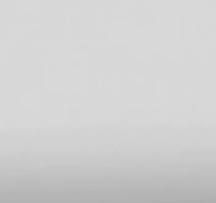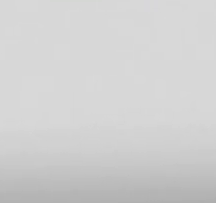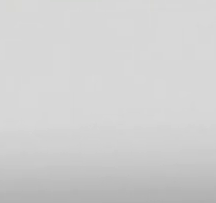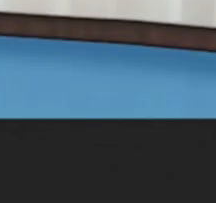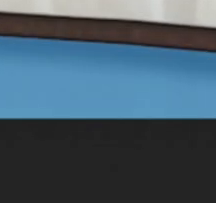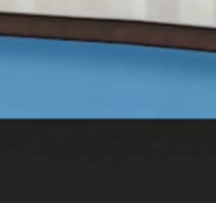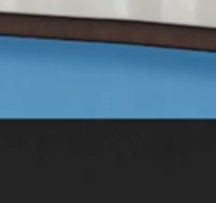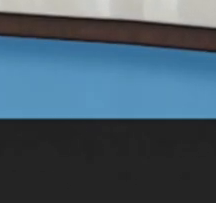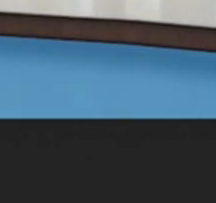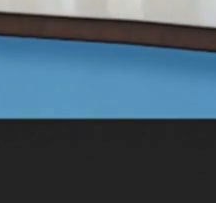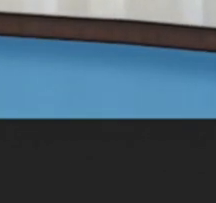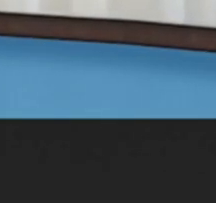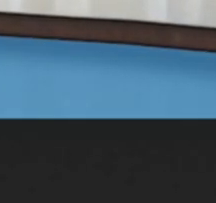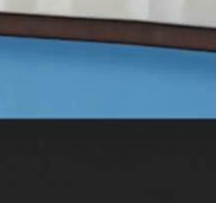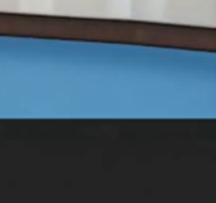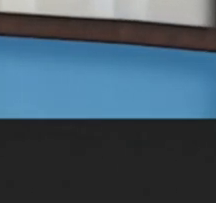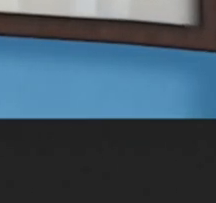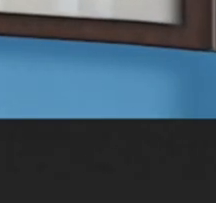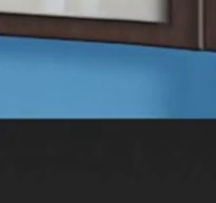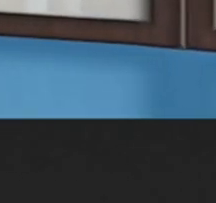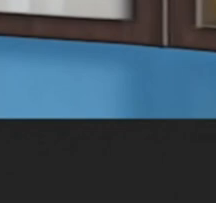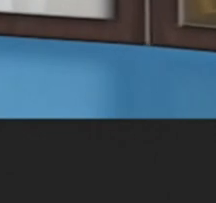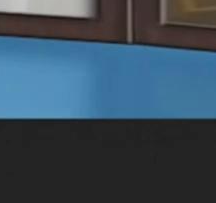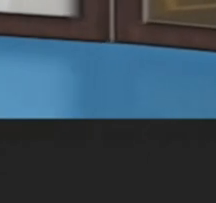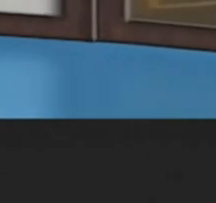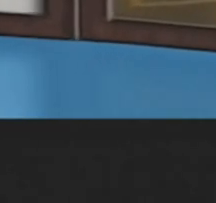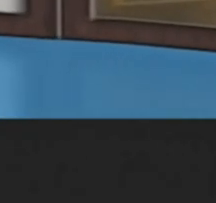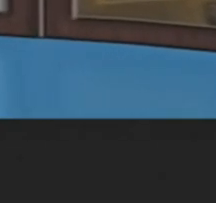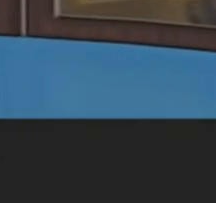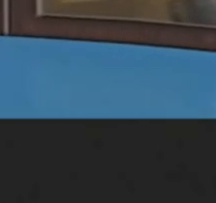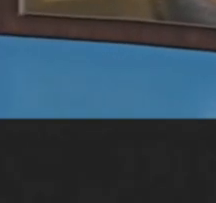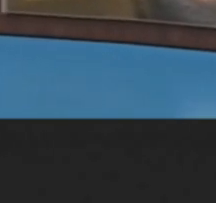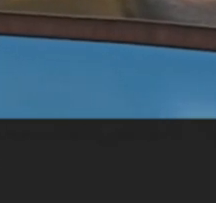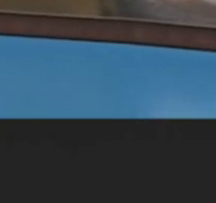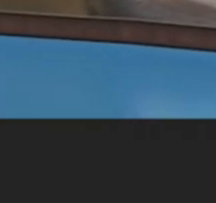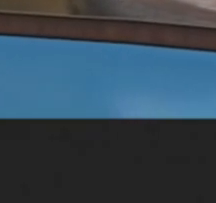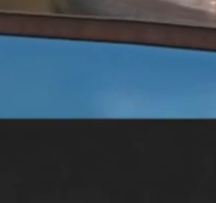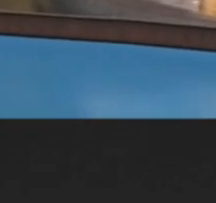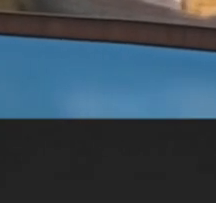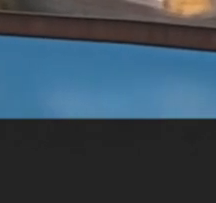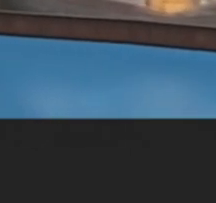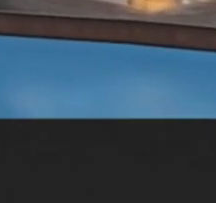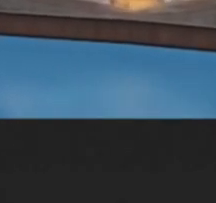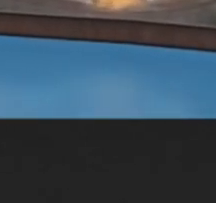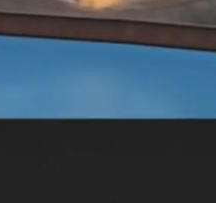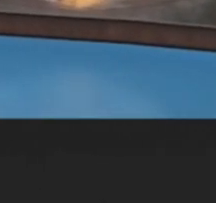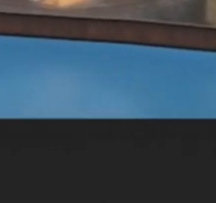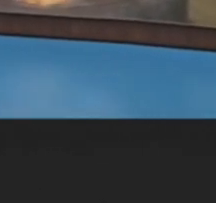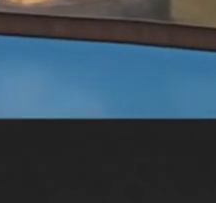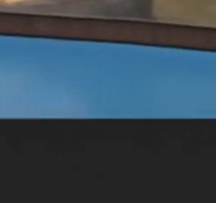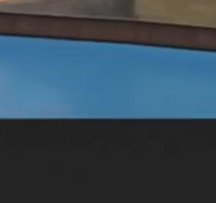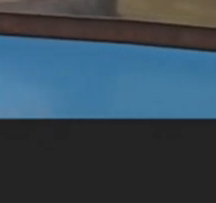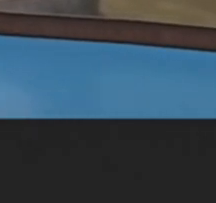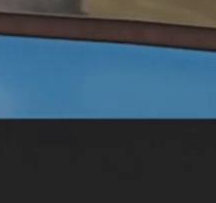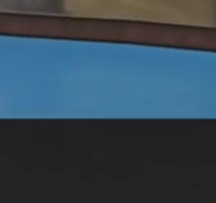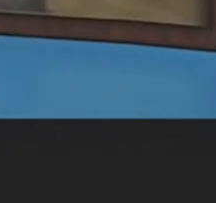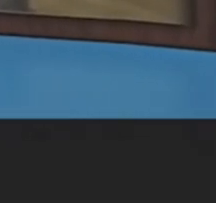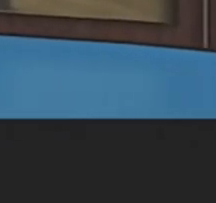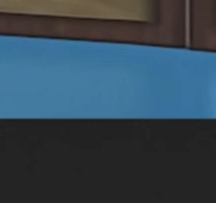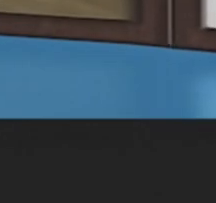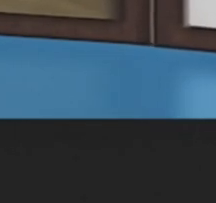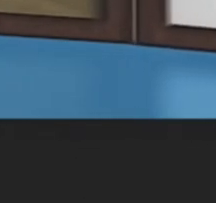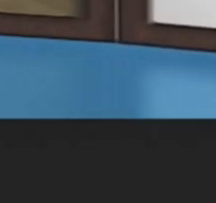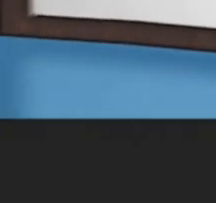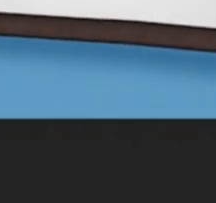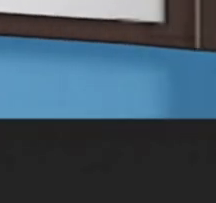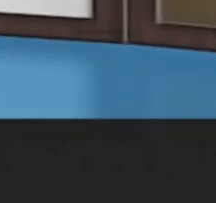o festival das artes plásticas de campo grande está de volta para você artista plástico escuro e concorrer a muitos prêmios